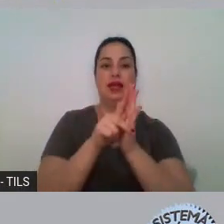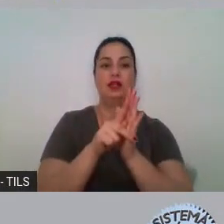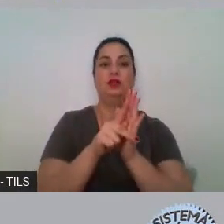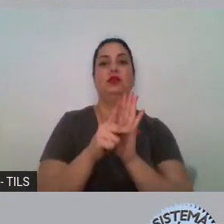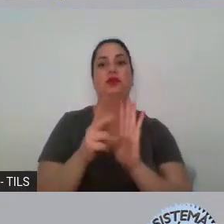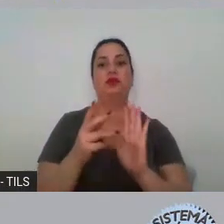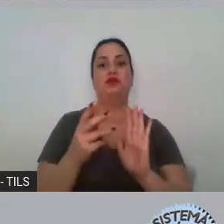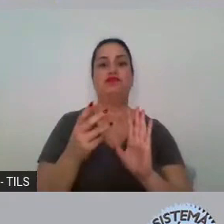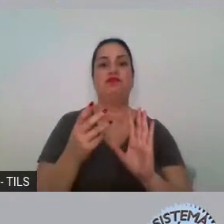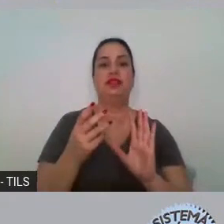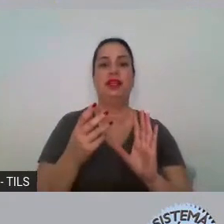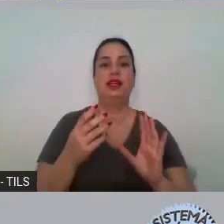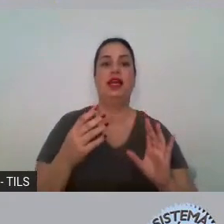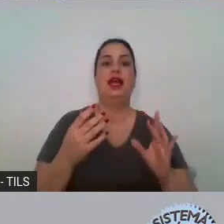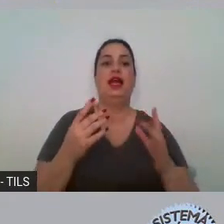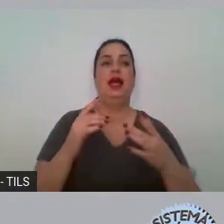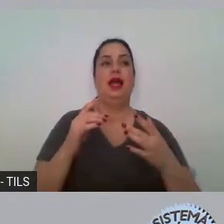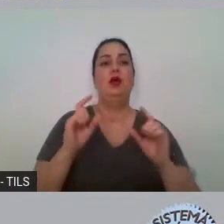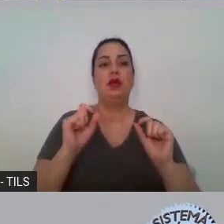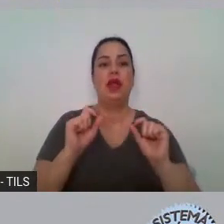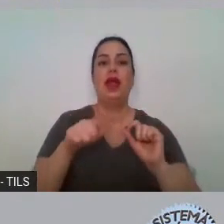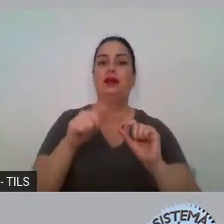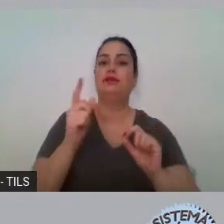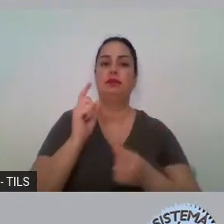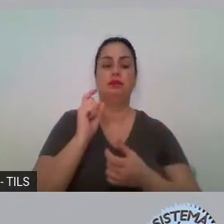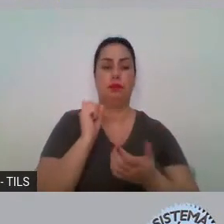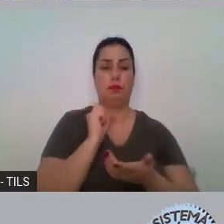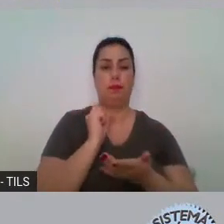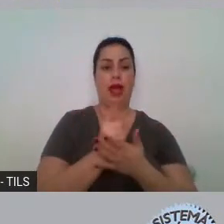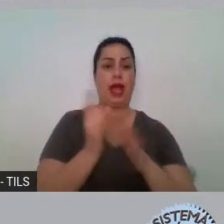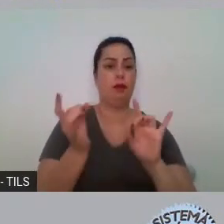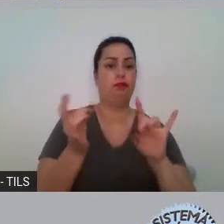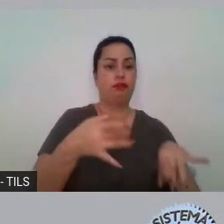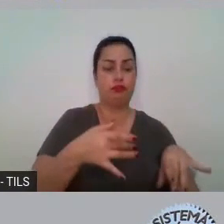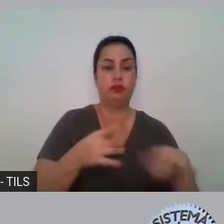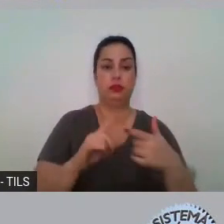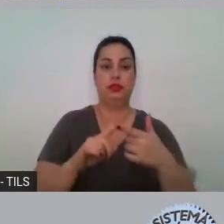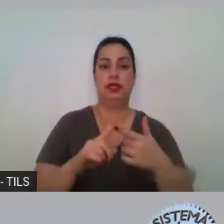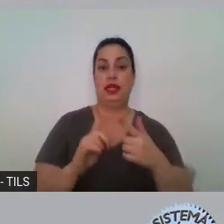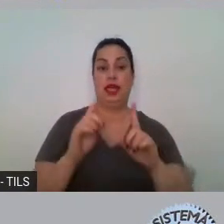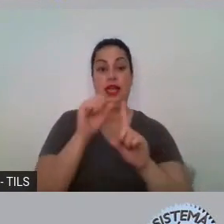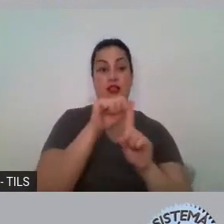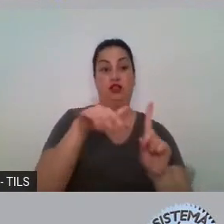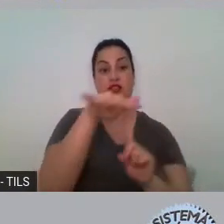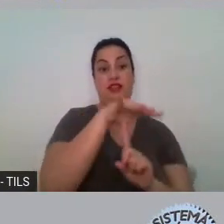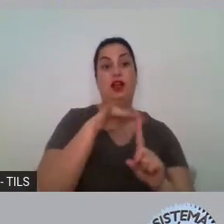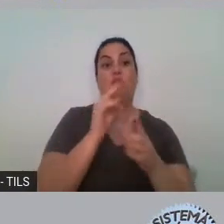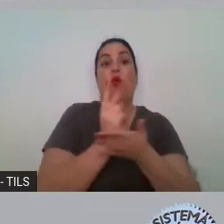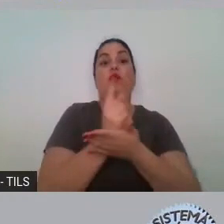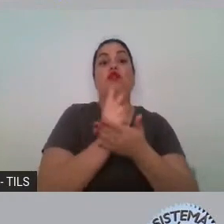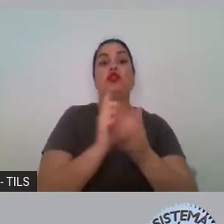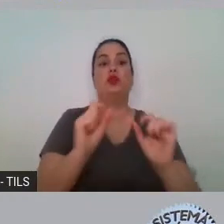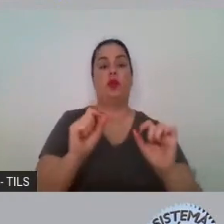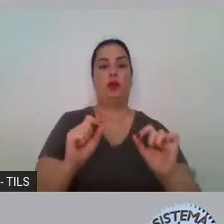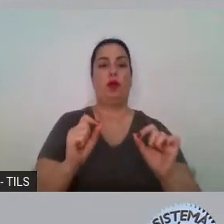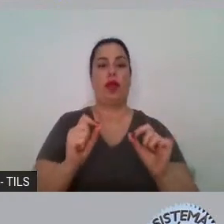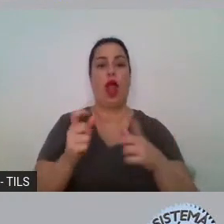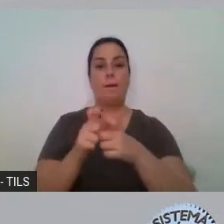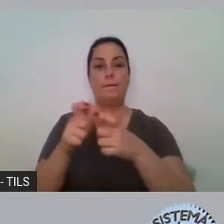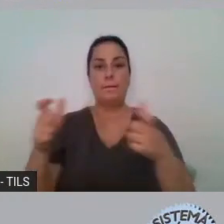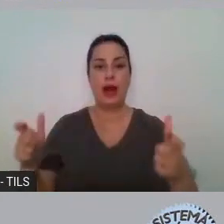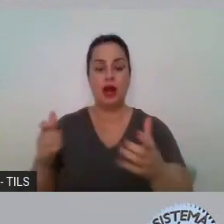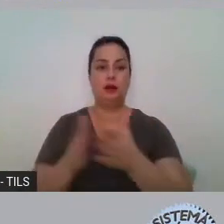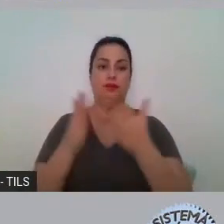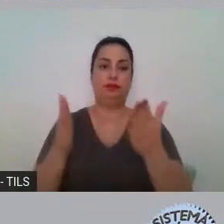renúncia. E, do outro lado, o empobrecimento social de parte crescente da população. porque, infelizmente, esses bancos não financiaram a